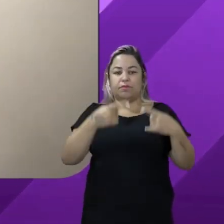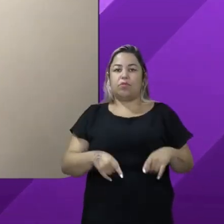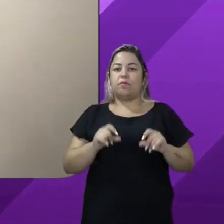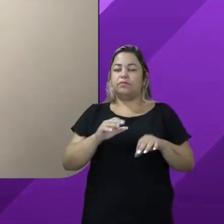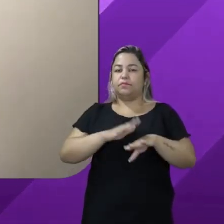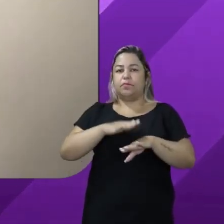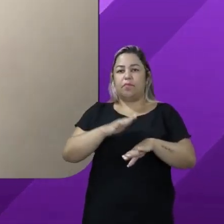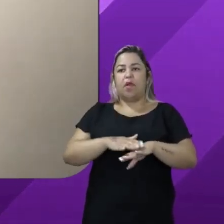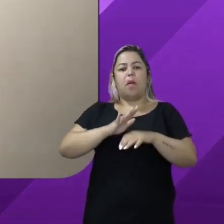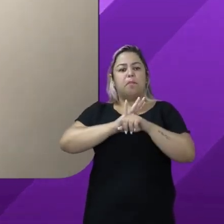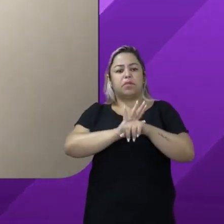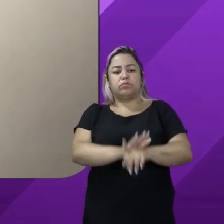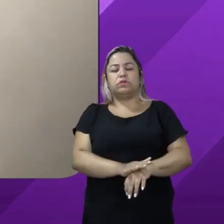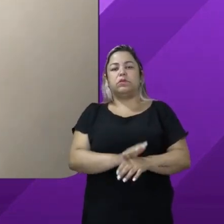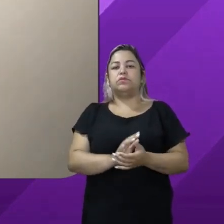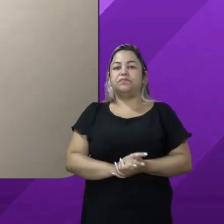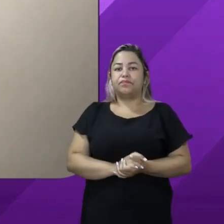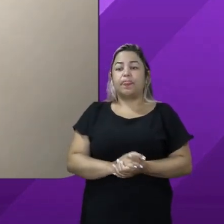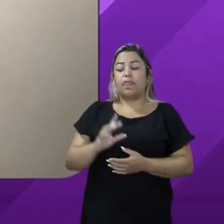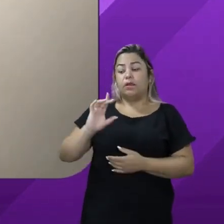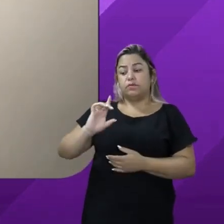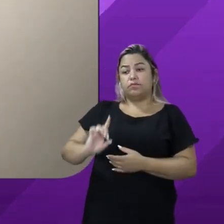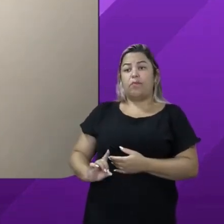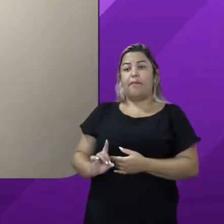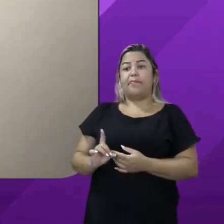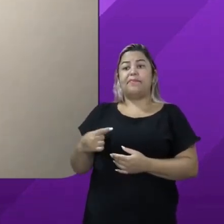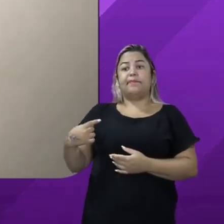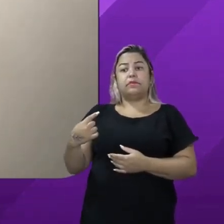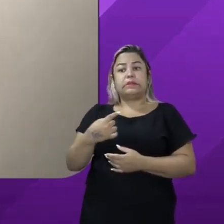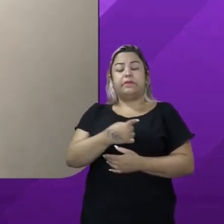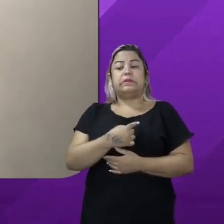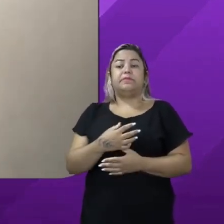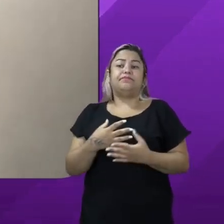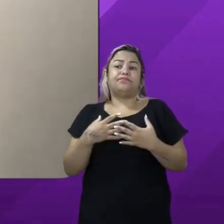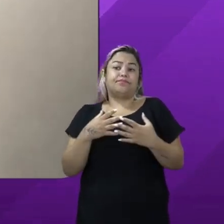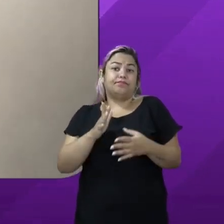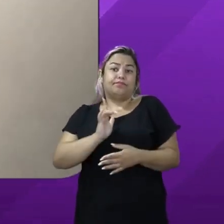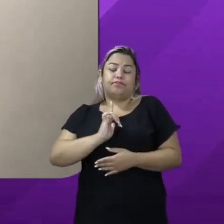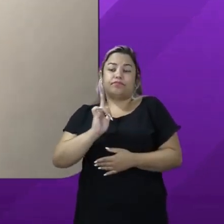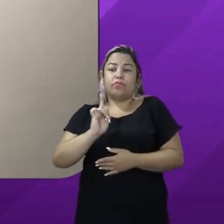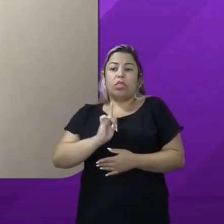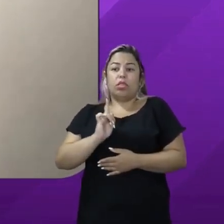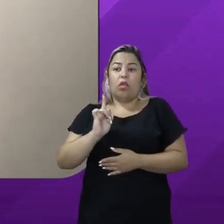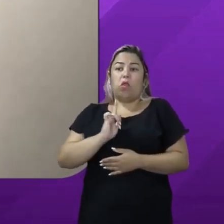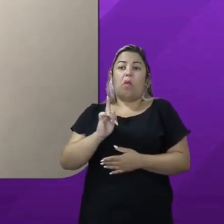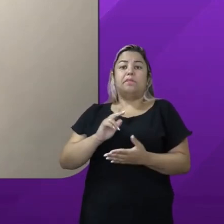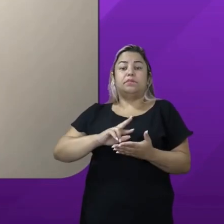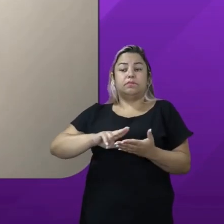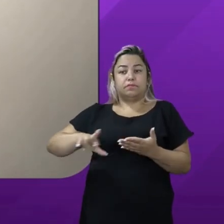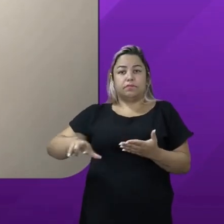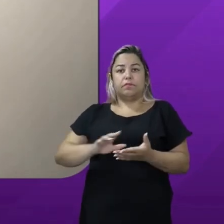muito mais é preconceito moral que a extrema-direita coloca sobre nós e a gente acaba muitas vezes não tendo também vários